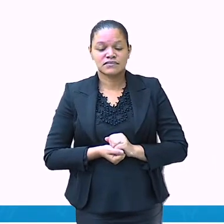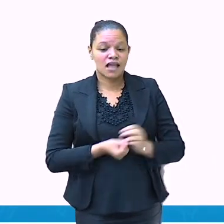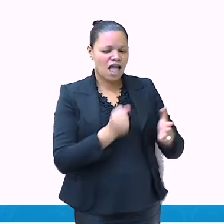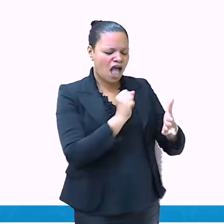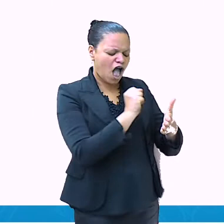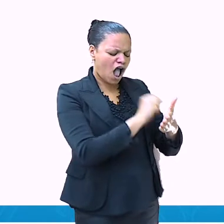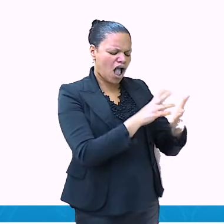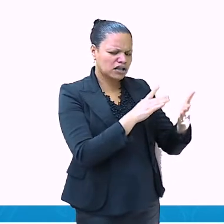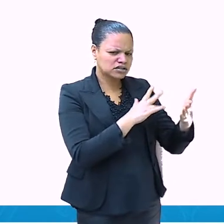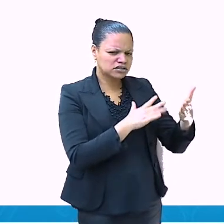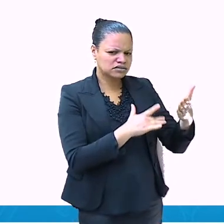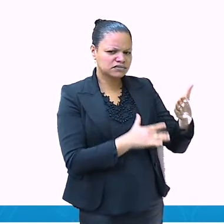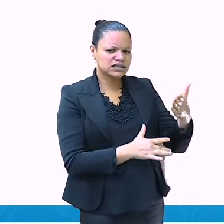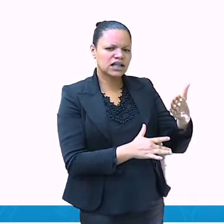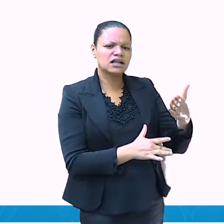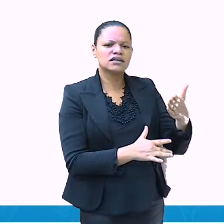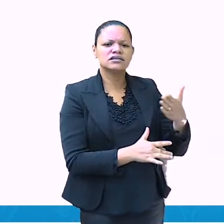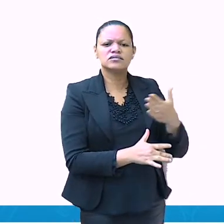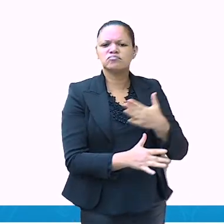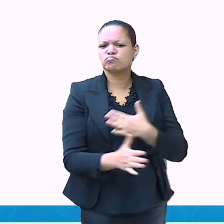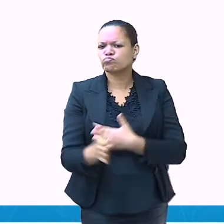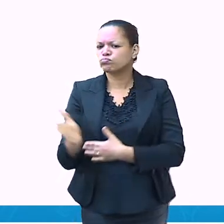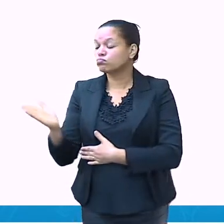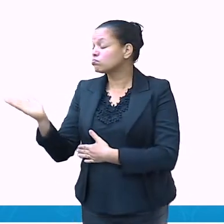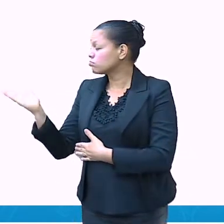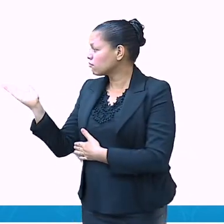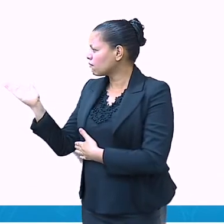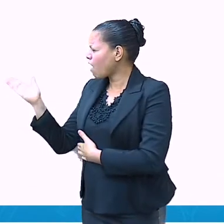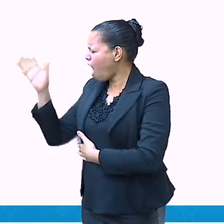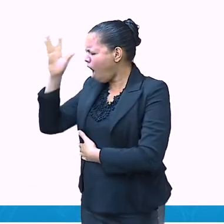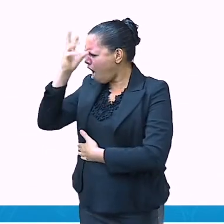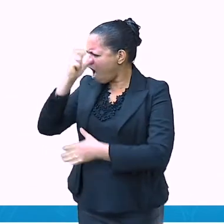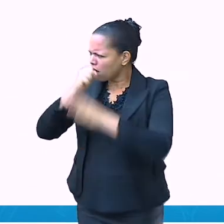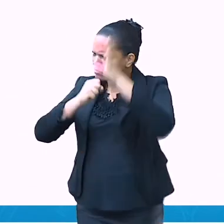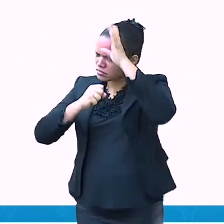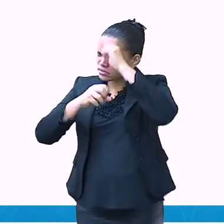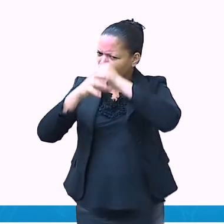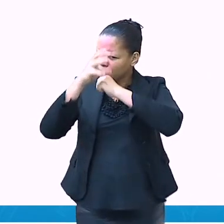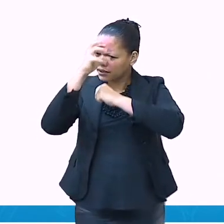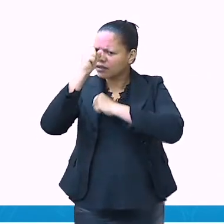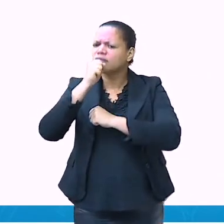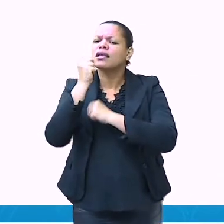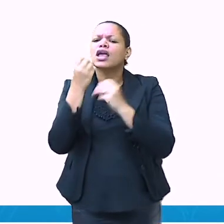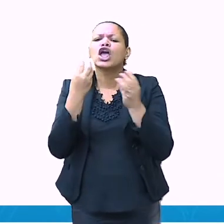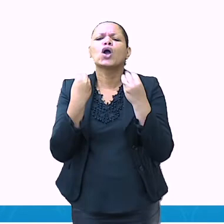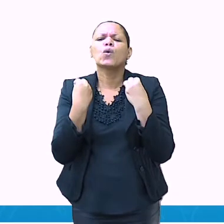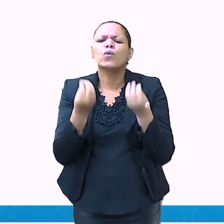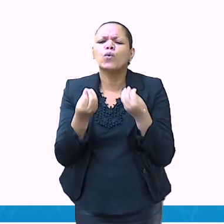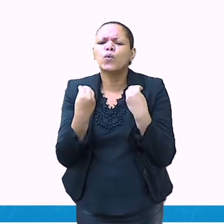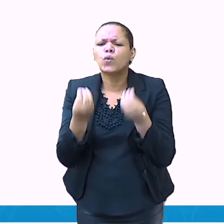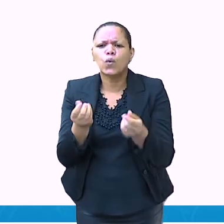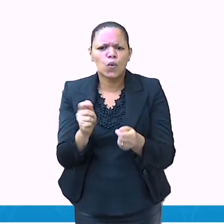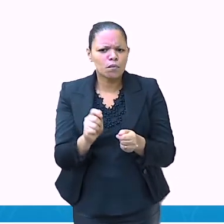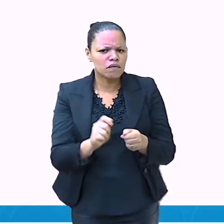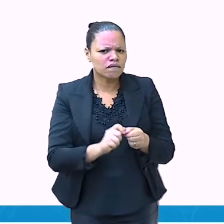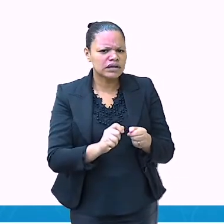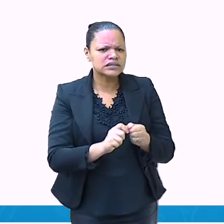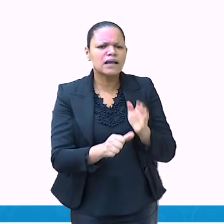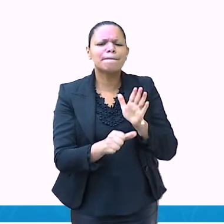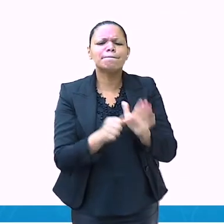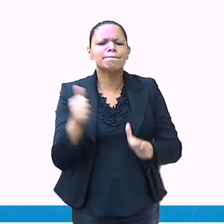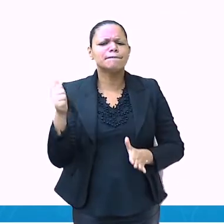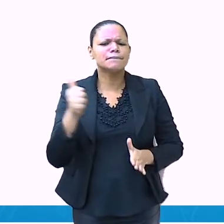our activities. Vamos aprender sobre as nossas atividades, ok? A primeira atividade aí diz